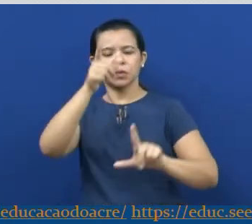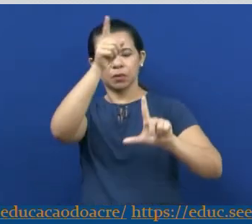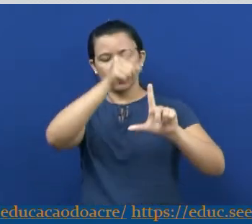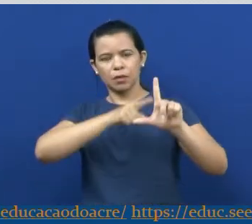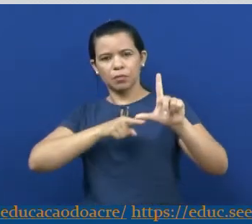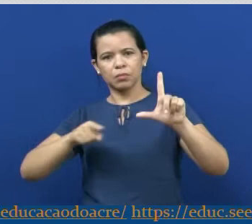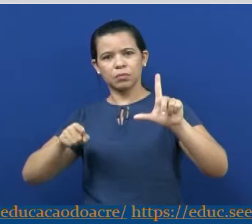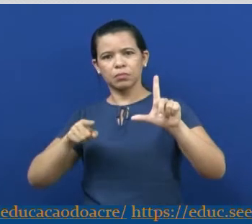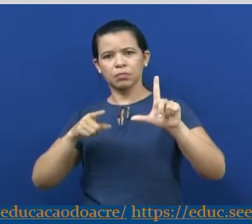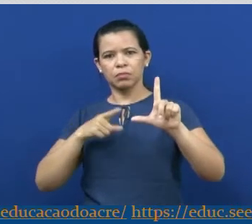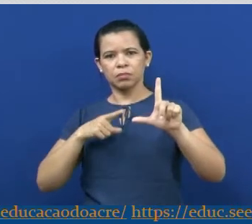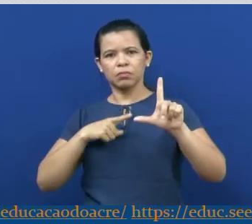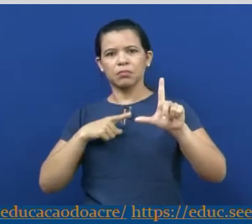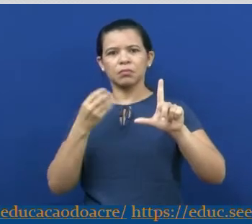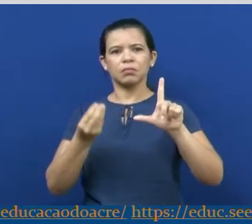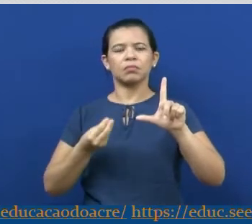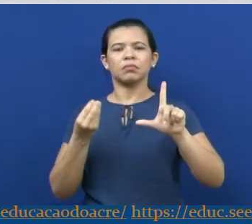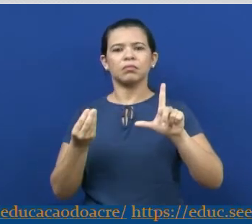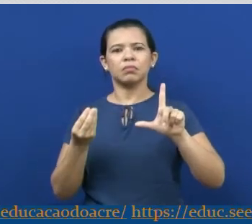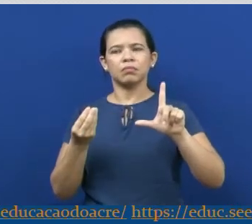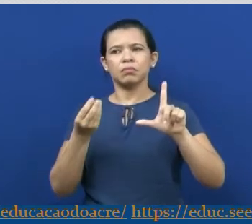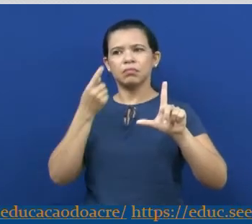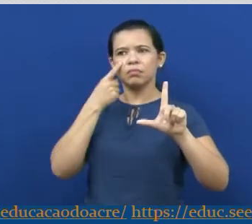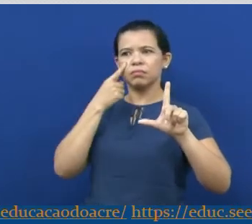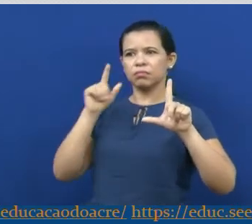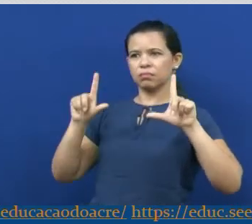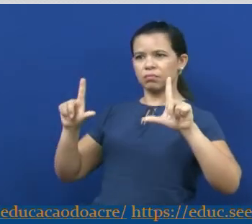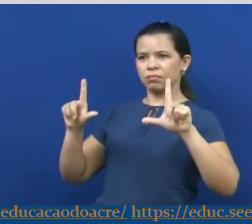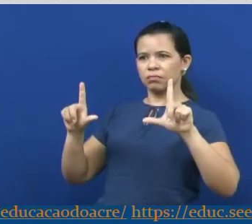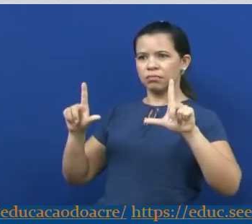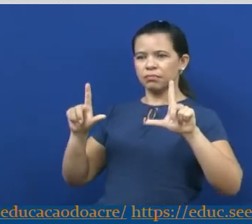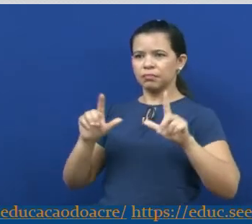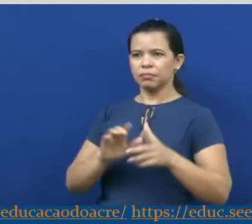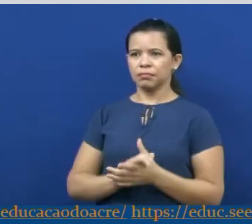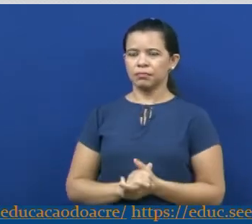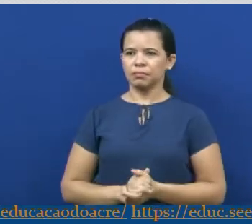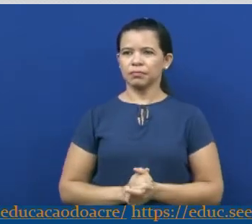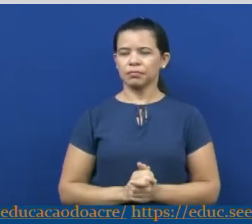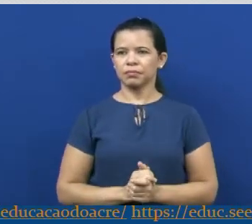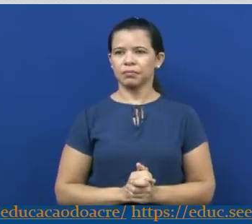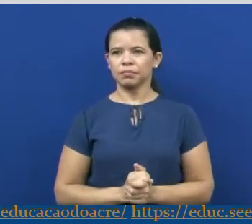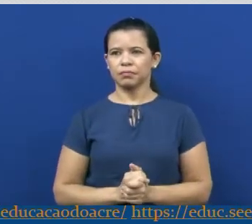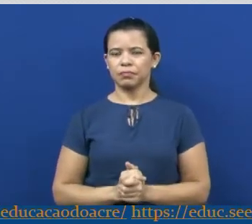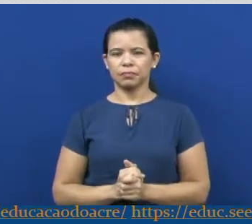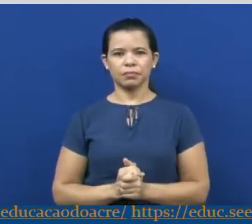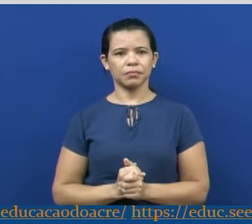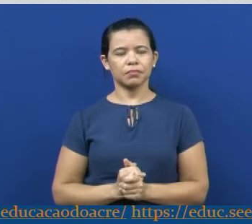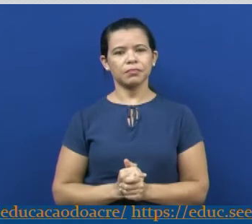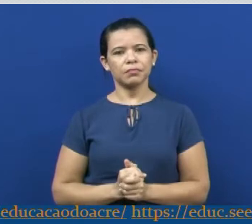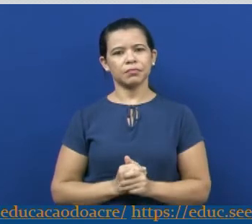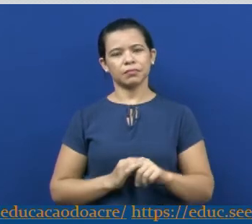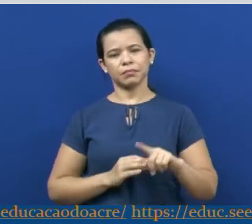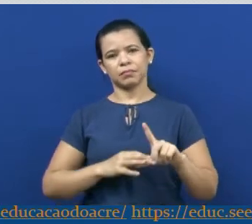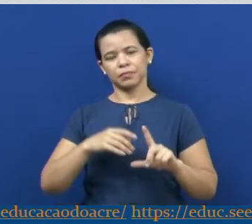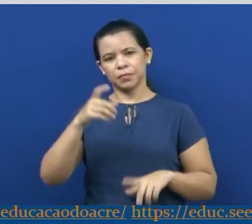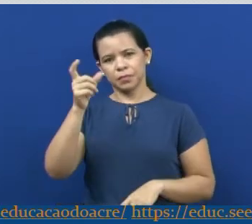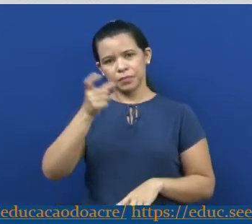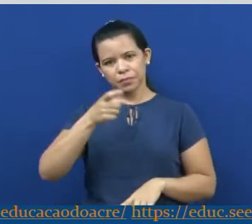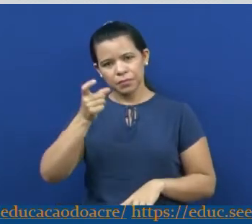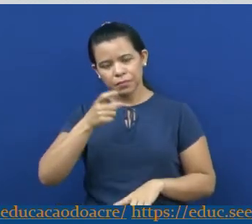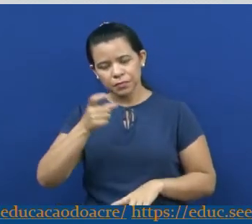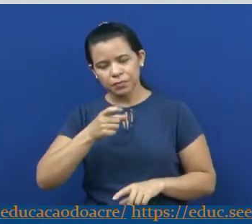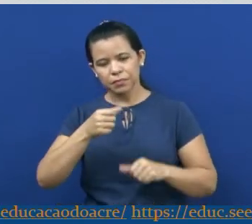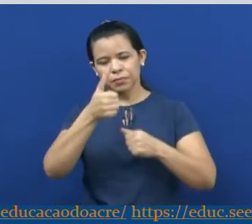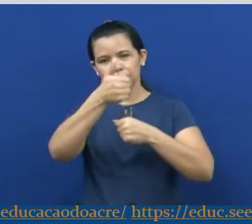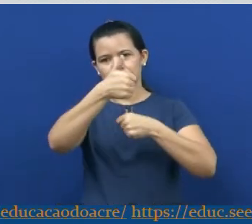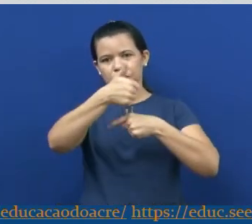função se comportaria conforme o que está sendo mostrado aí na sua tela, tá? Quando x for 1/4,